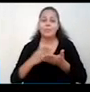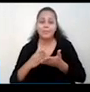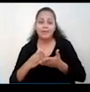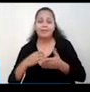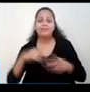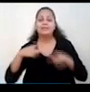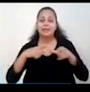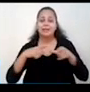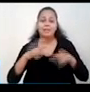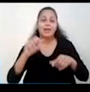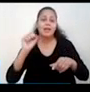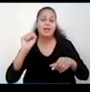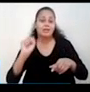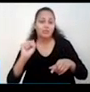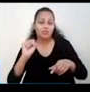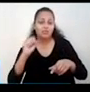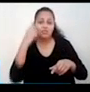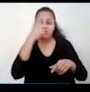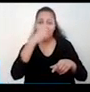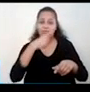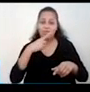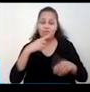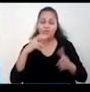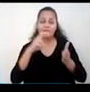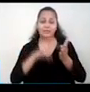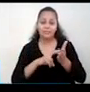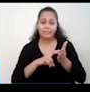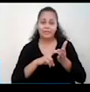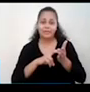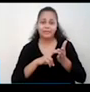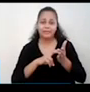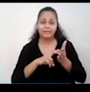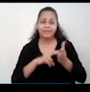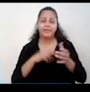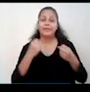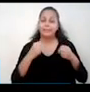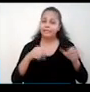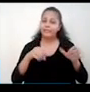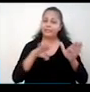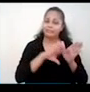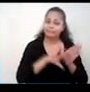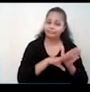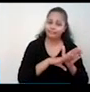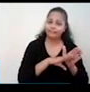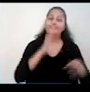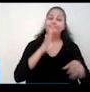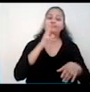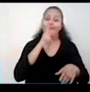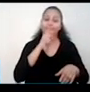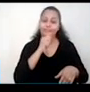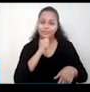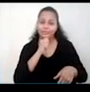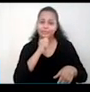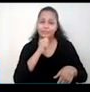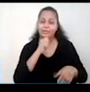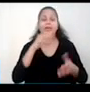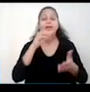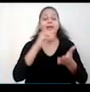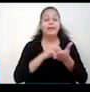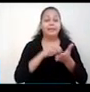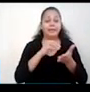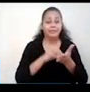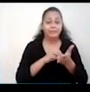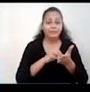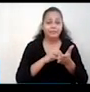né? É um grande problema aí, né, do mundo urbano, principalmente das metrópoles. Também a falta de área de lazer e